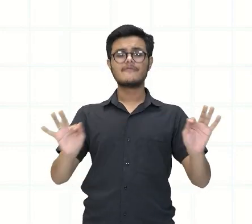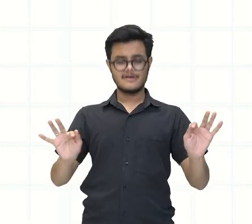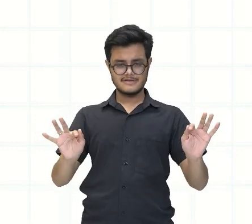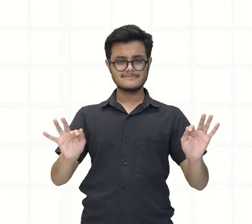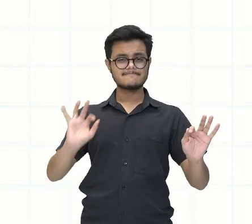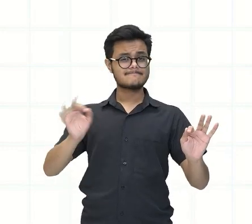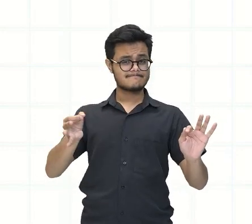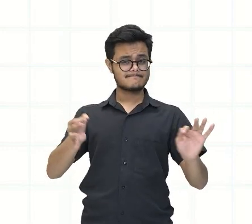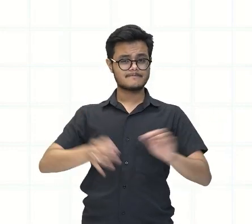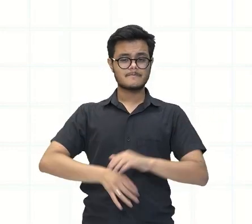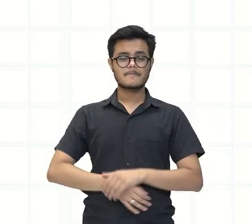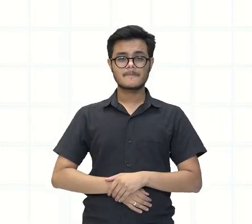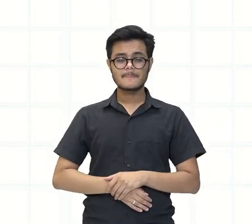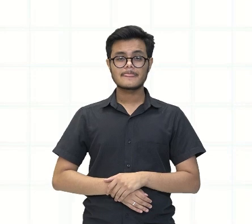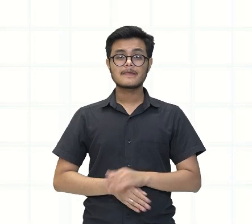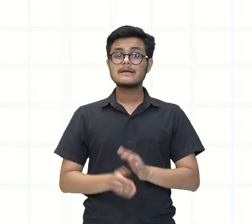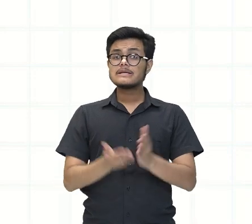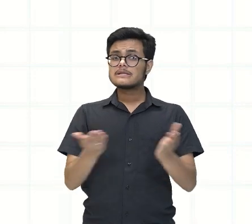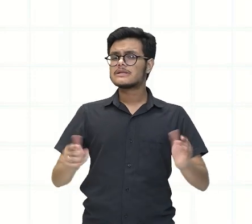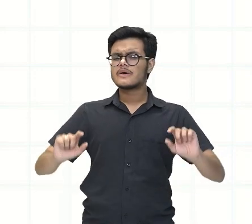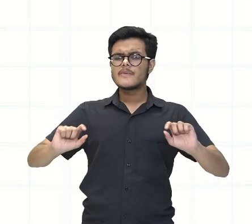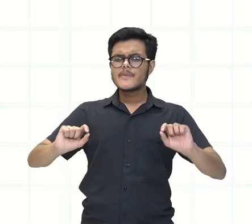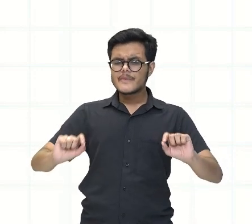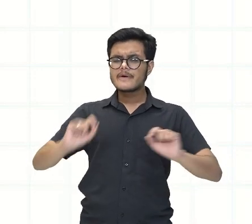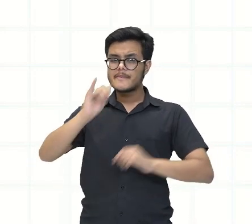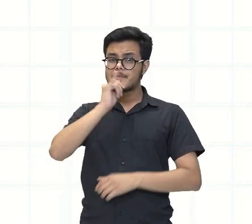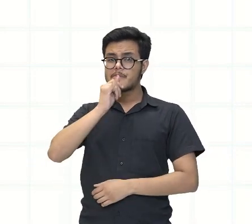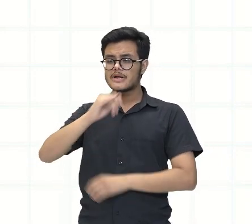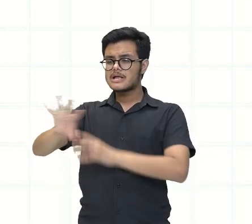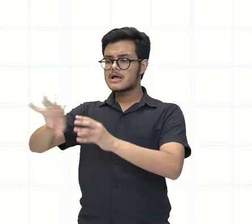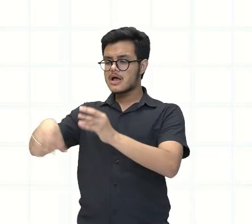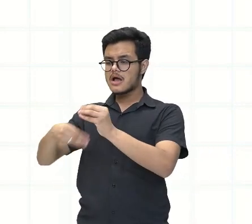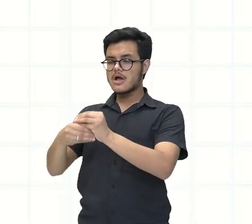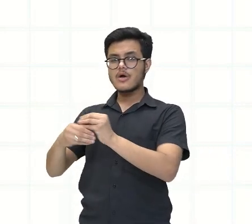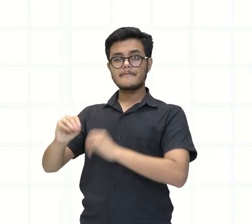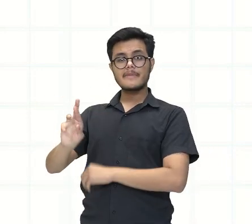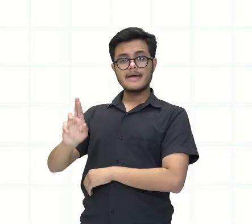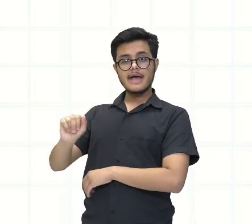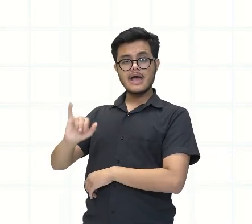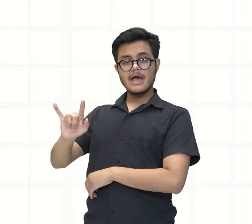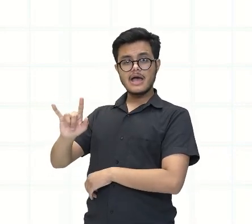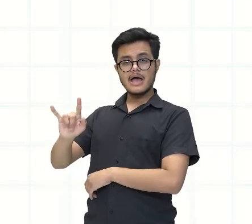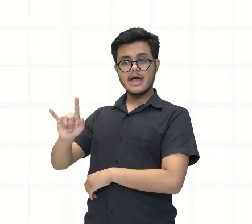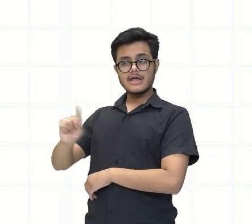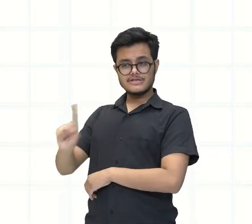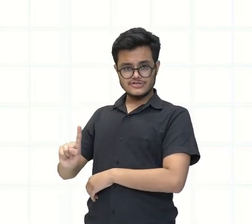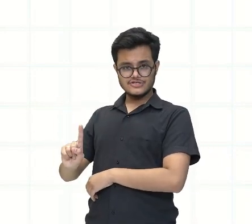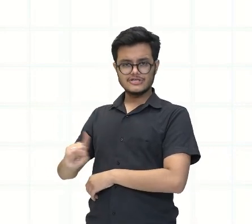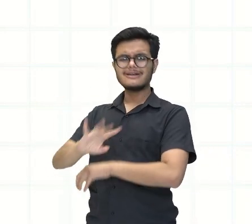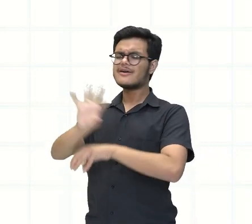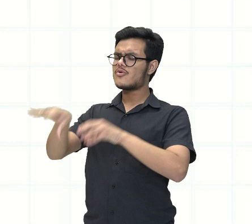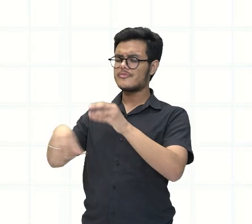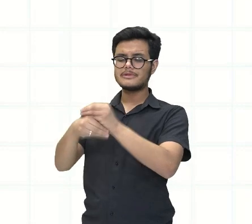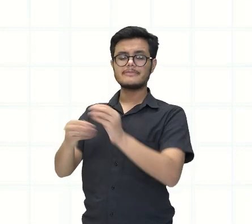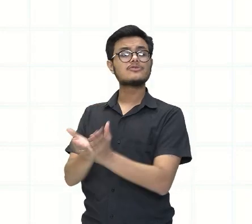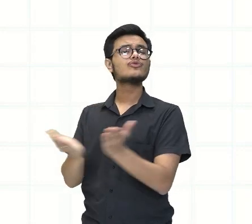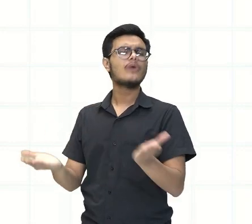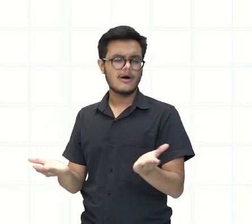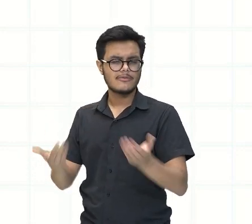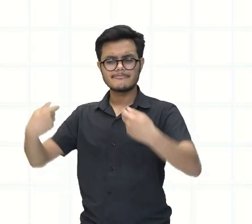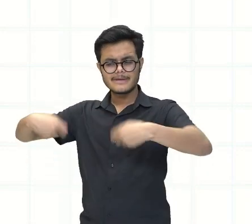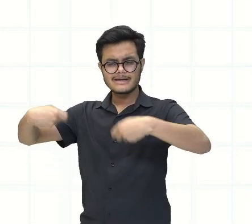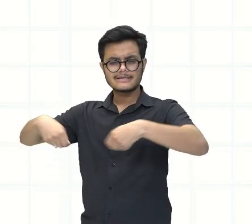processo. Então, ou seja, a raiz do verbo vai demandar os complementos necessários para a sentença.